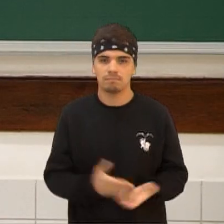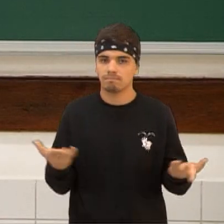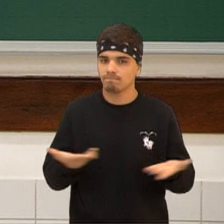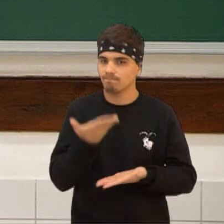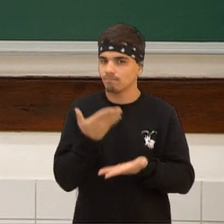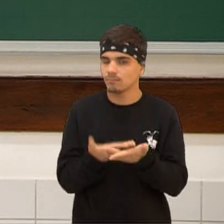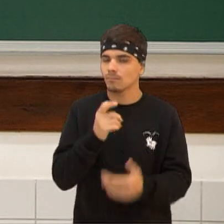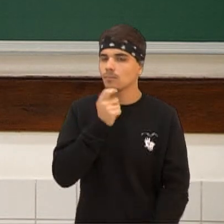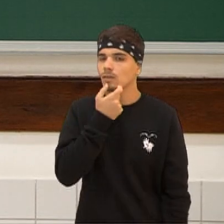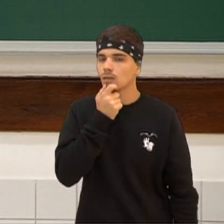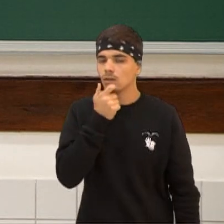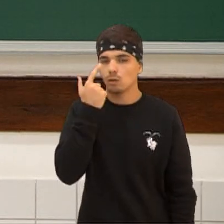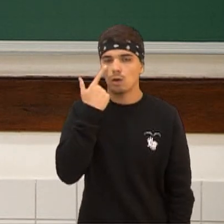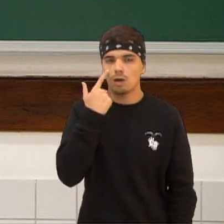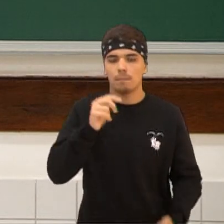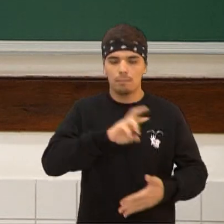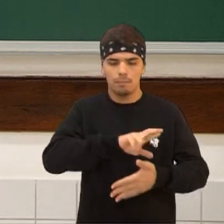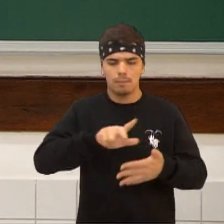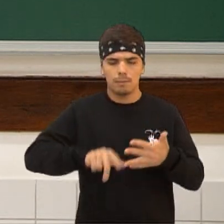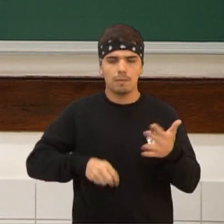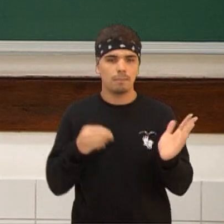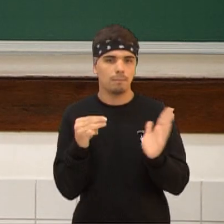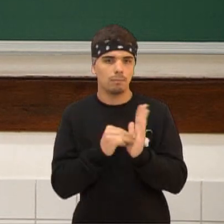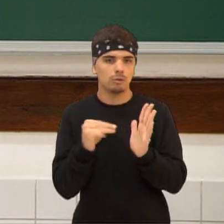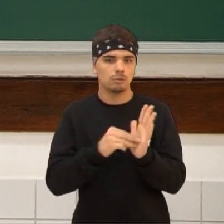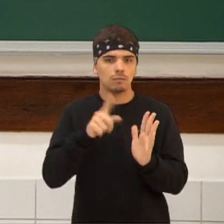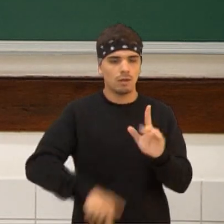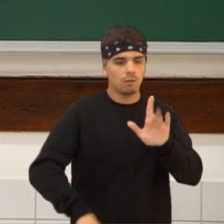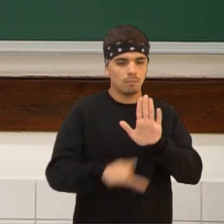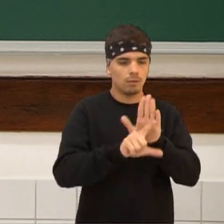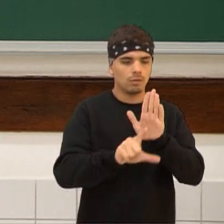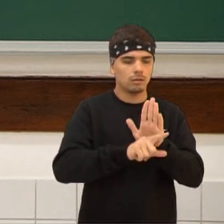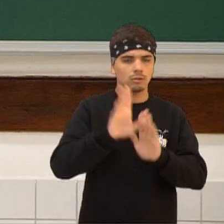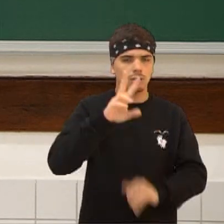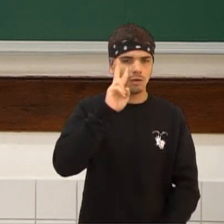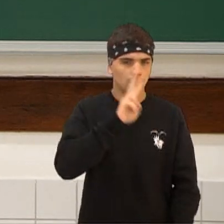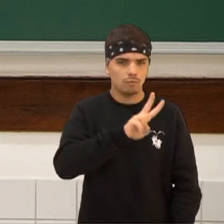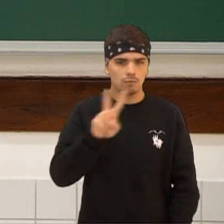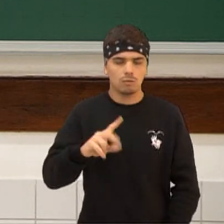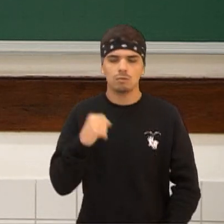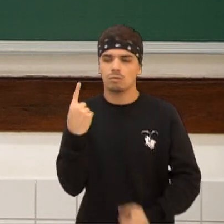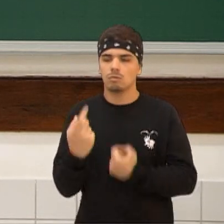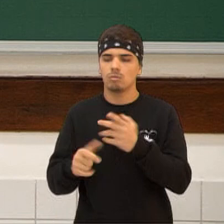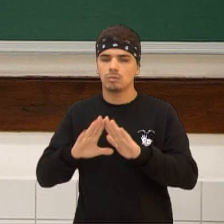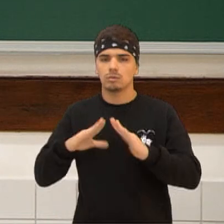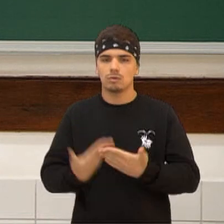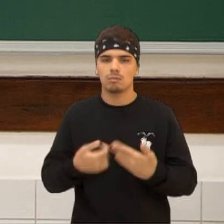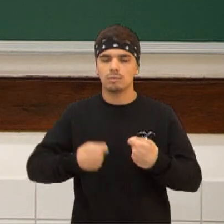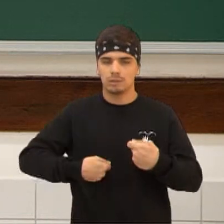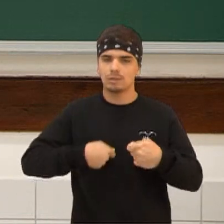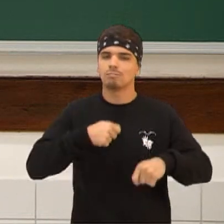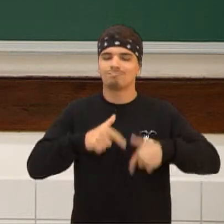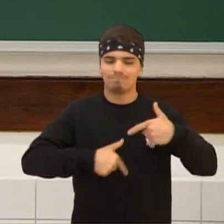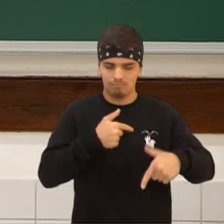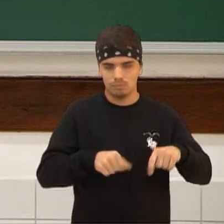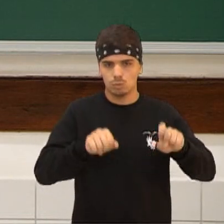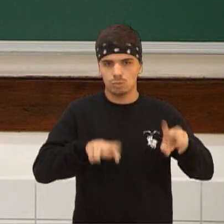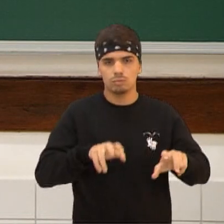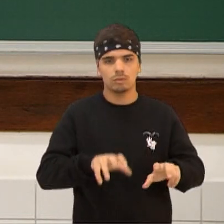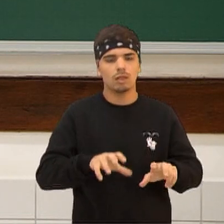de inglês? Vários são os motivos. Primeiro, porque é uma lei, né, como a gente viu, que as escolas hoje têm que trabalhar. Então, é um